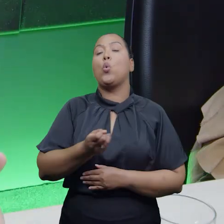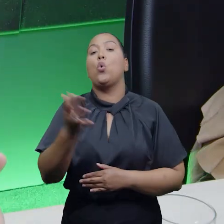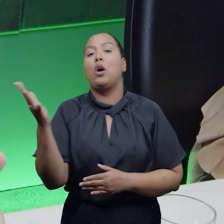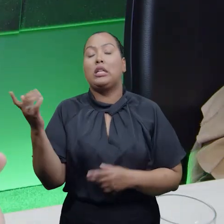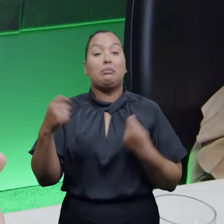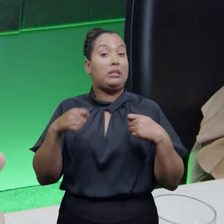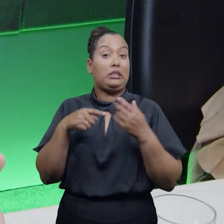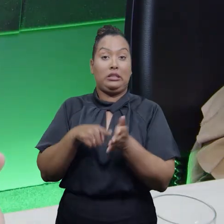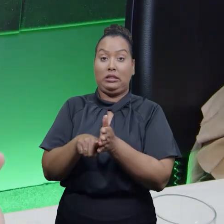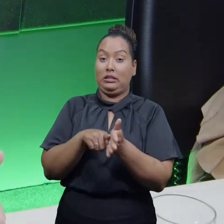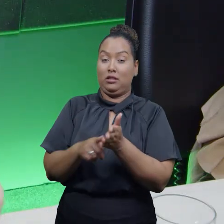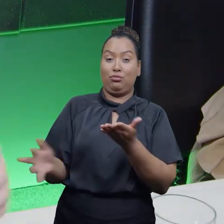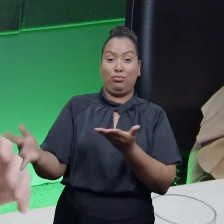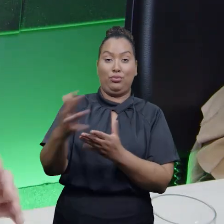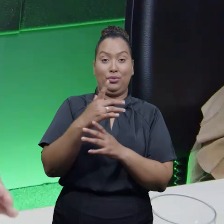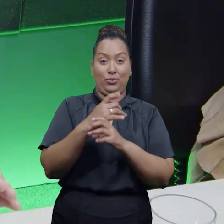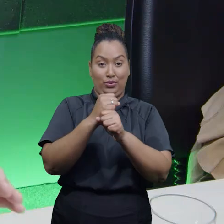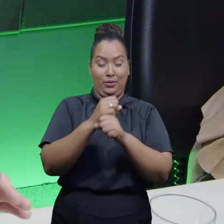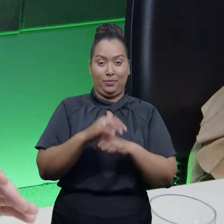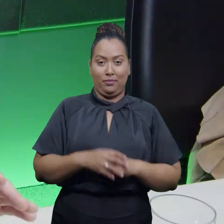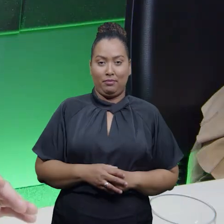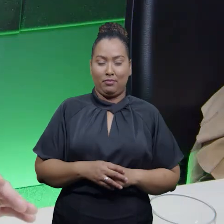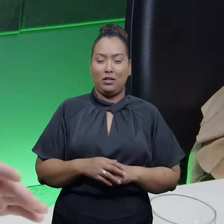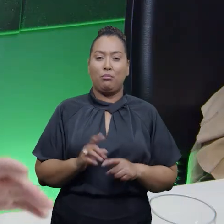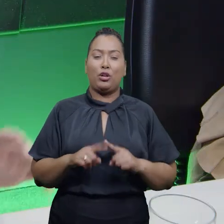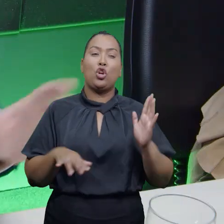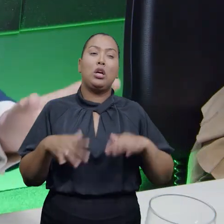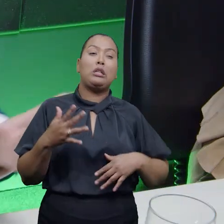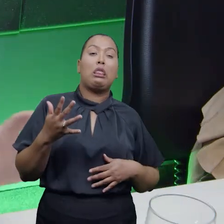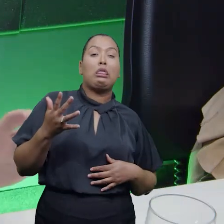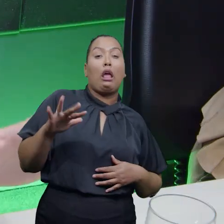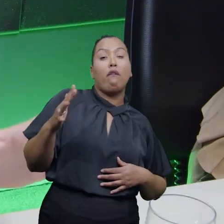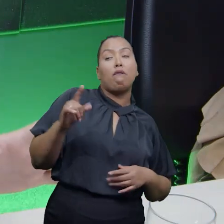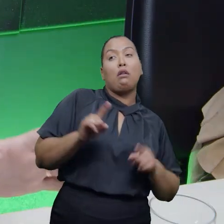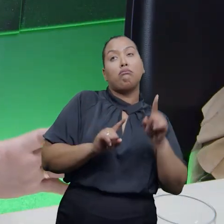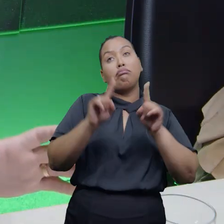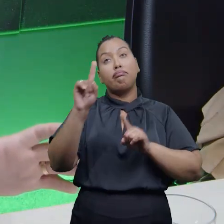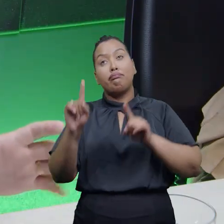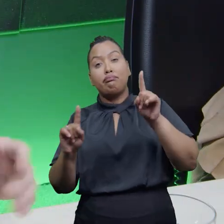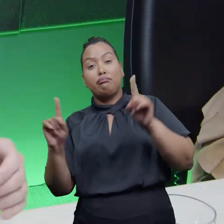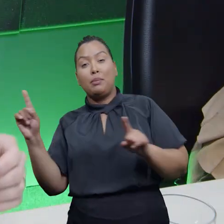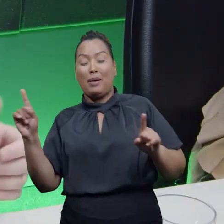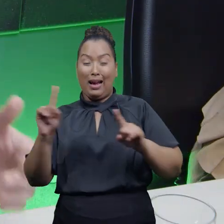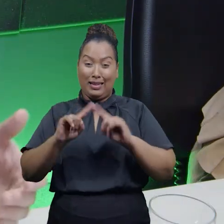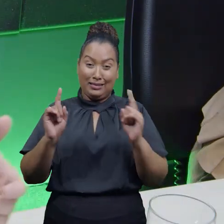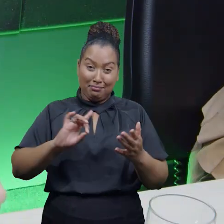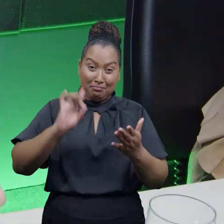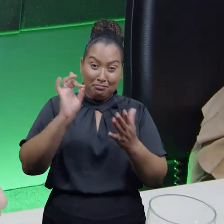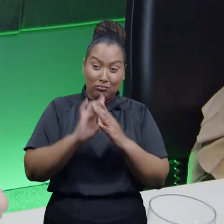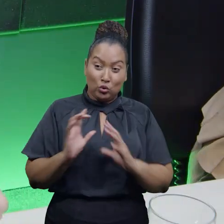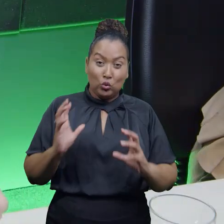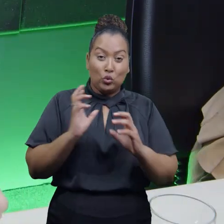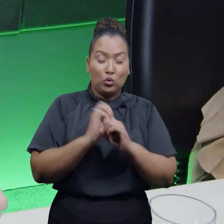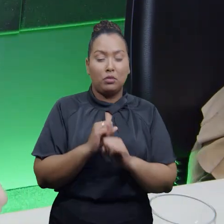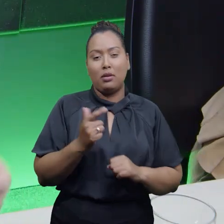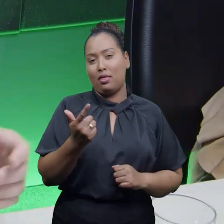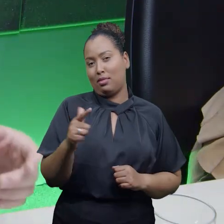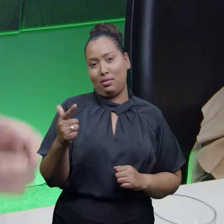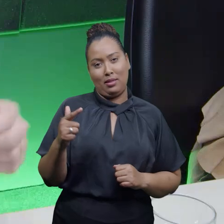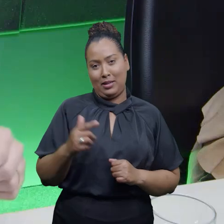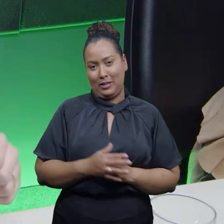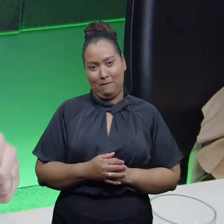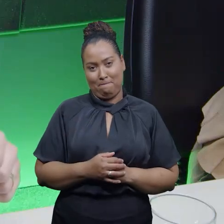que estão nessa situação, né? Porque, na verdade, não se tem. Se tem essas estimativas, mas não se tem o real número,